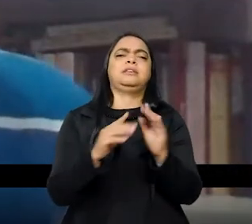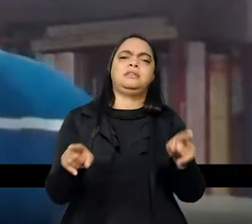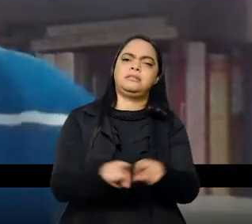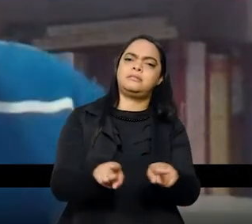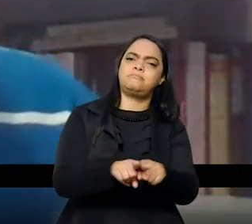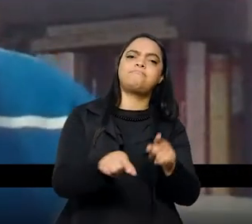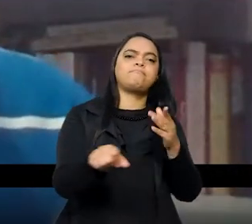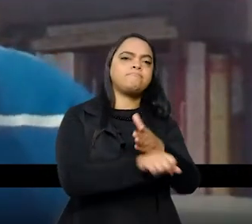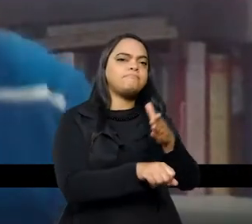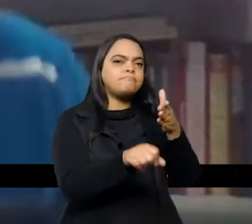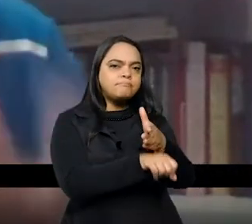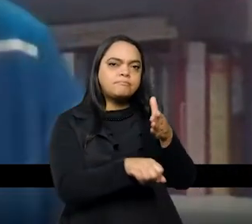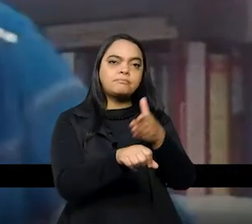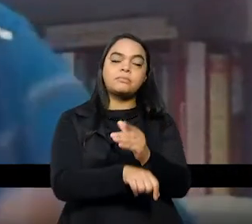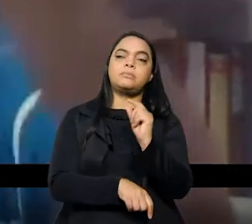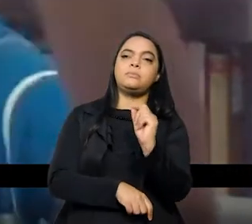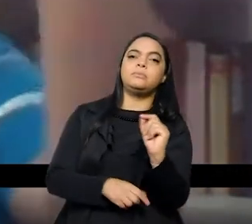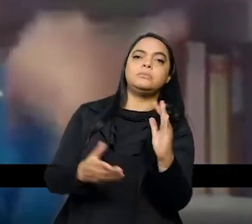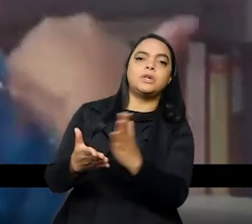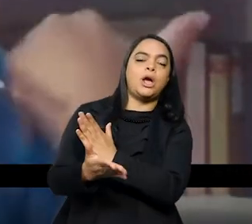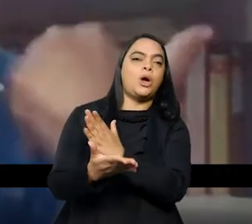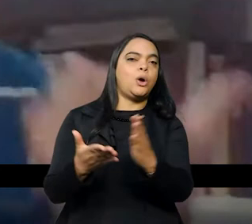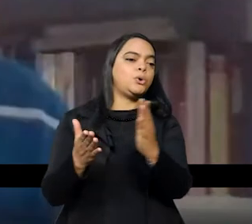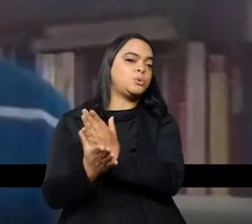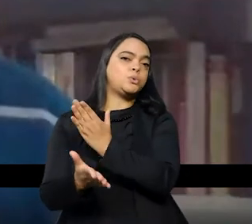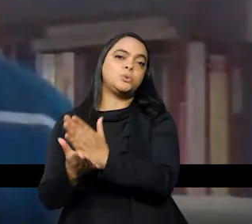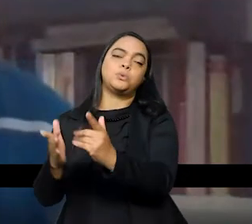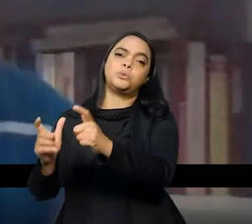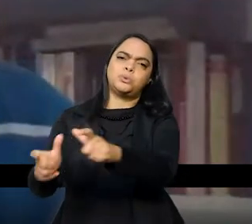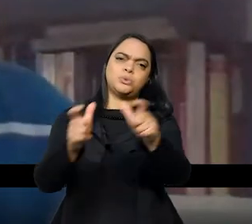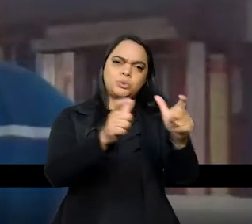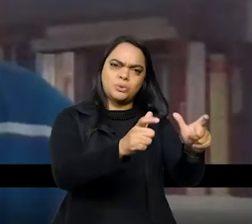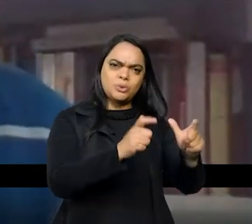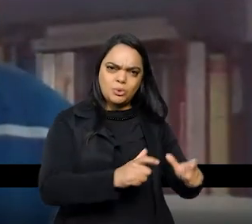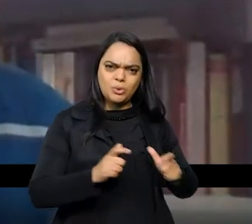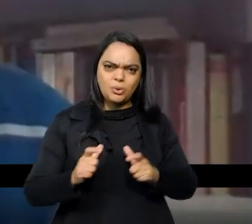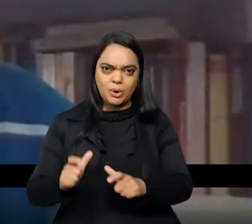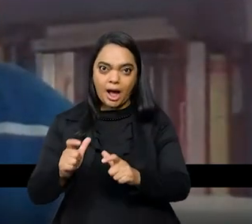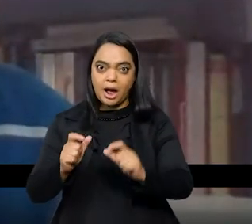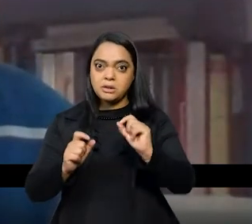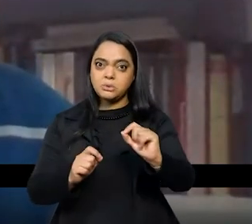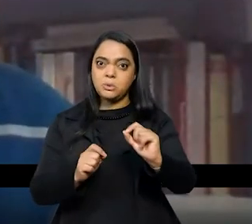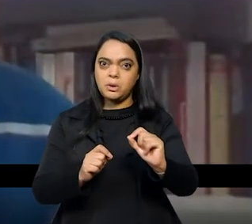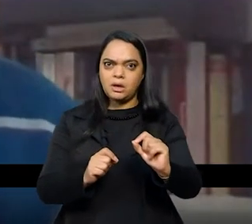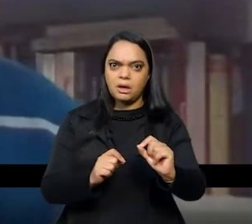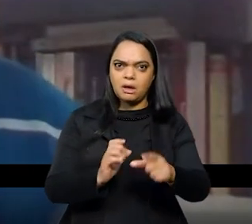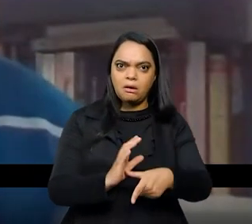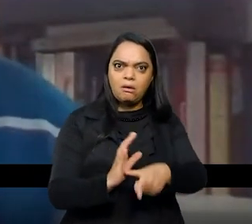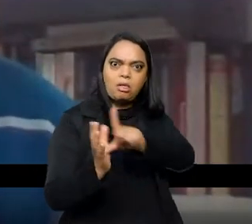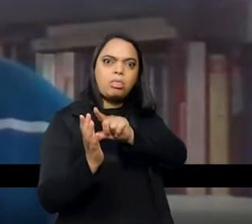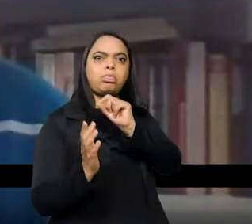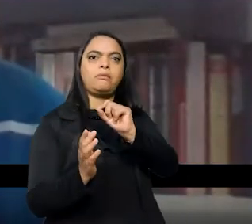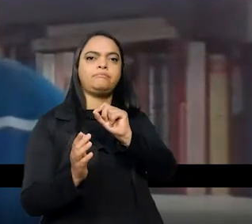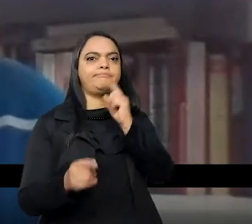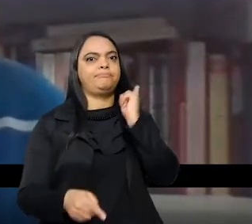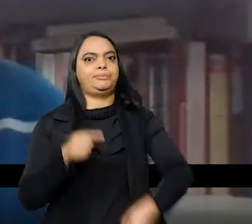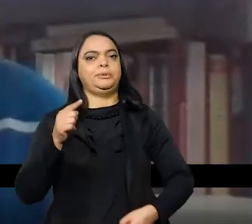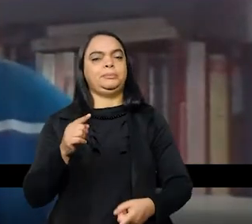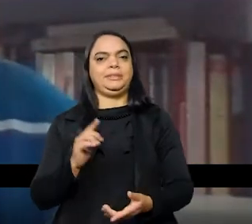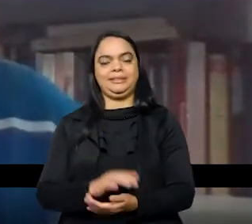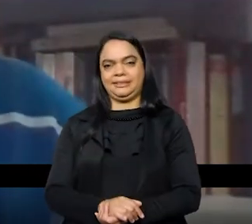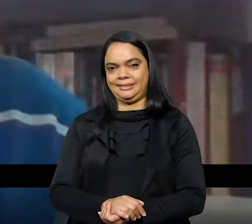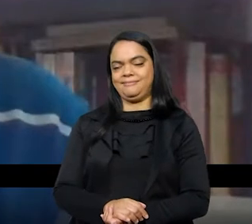determinados setores que, no lado de cá, elas eram proibidas. Né? Então, são coisas